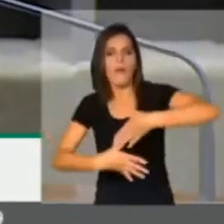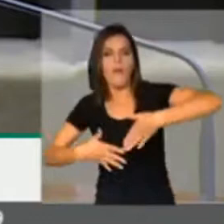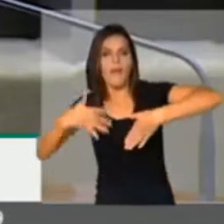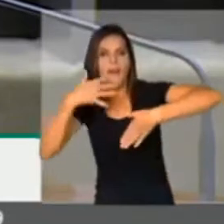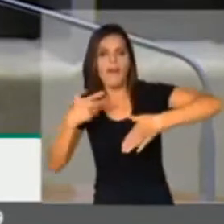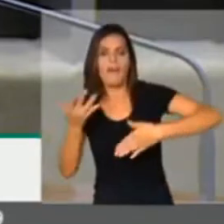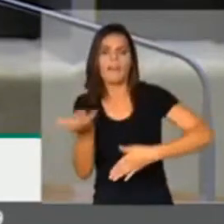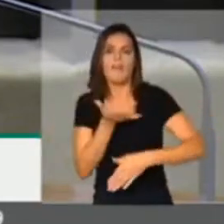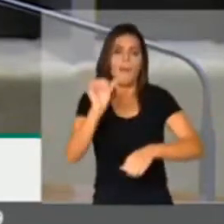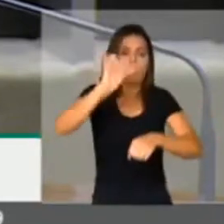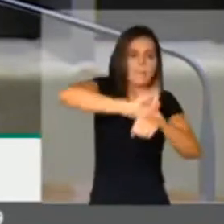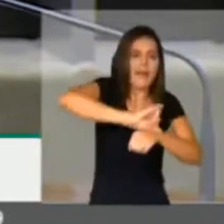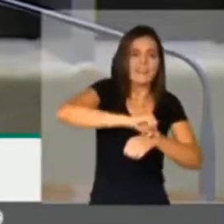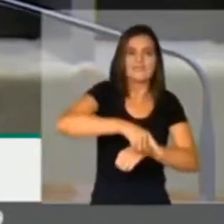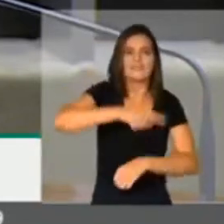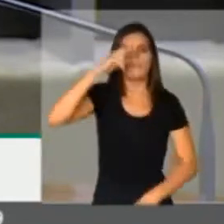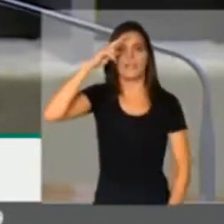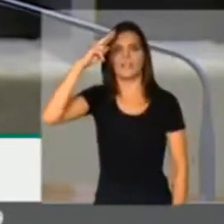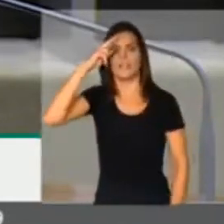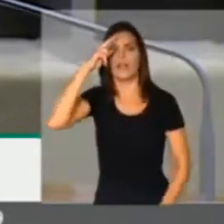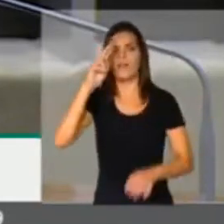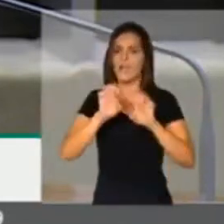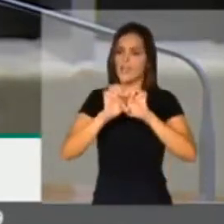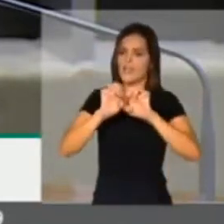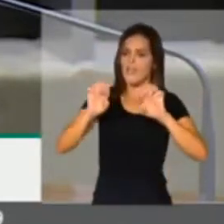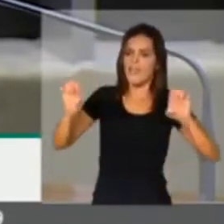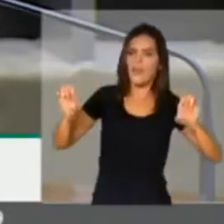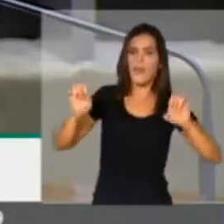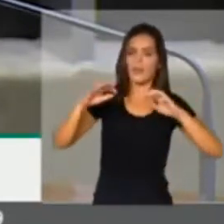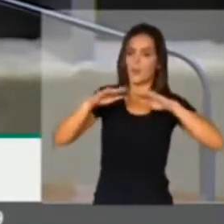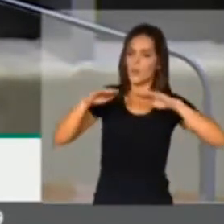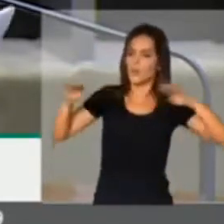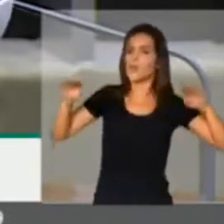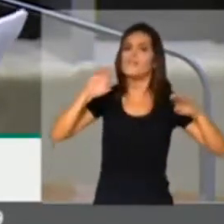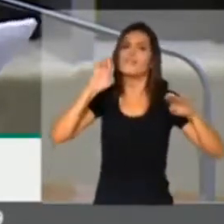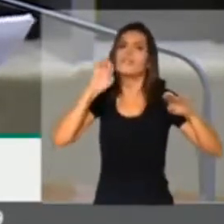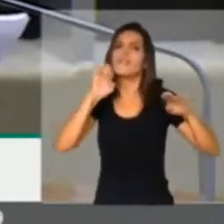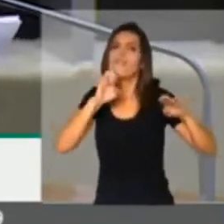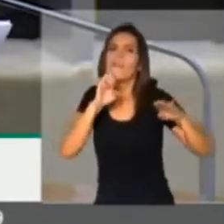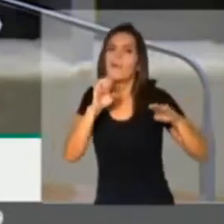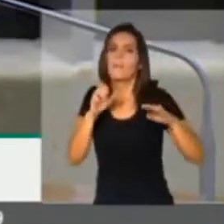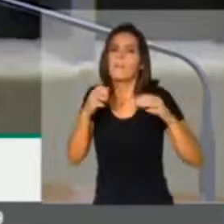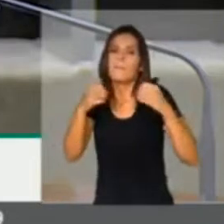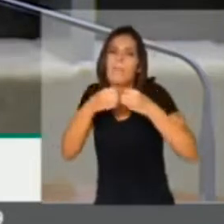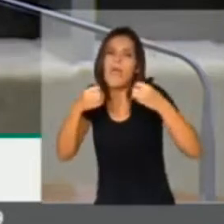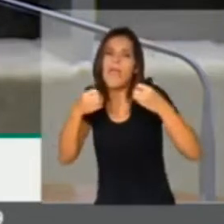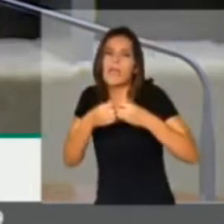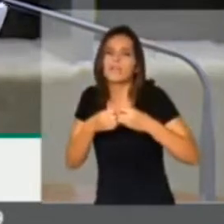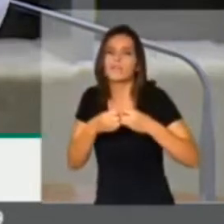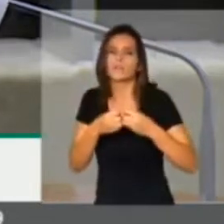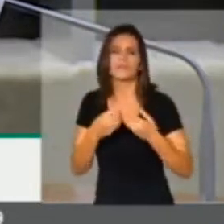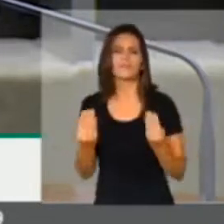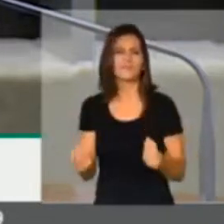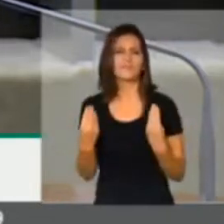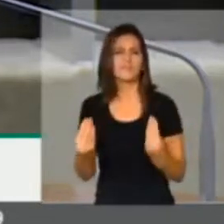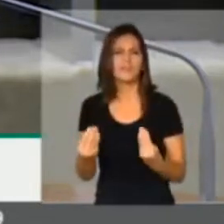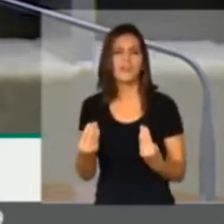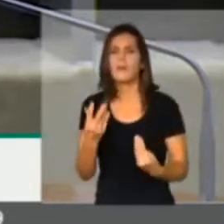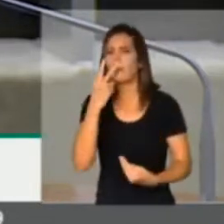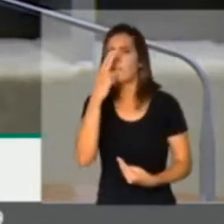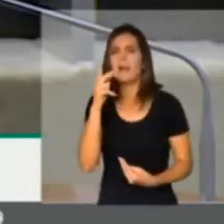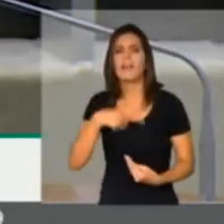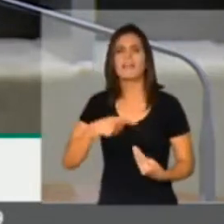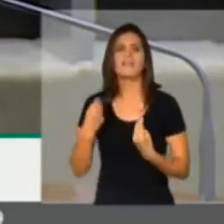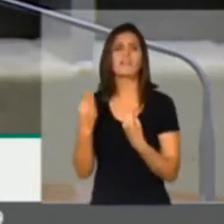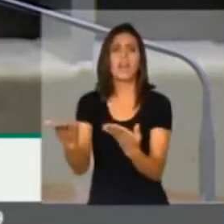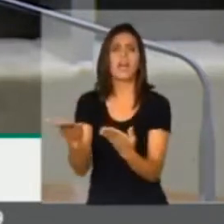Fica próxima da linha do Equador, portanto usa menos combustível para lançar satélite. Nós estamos entregando sem